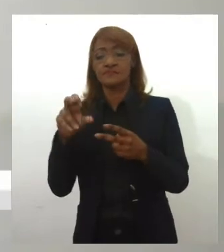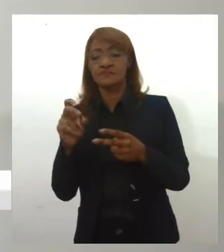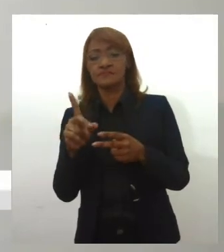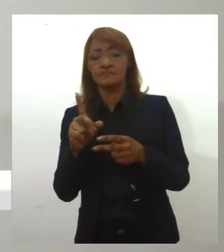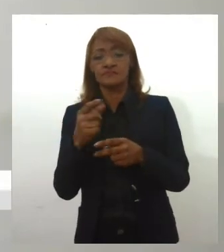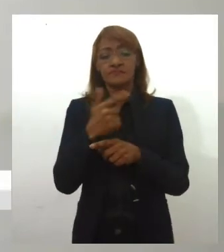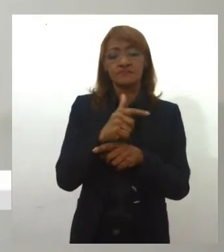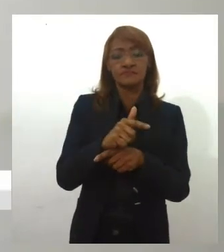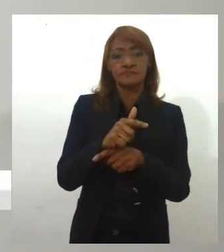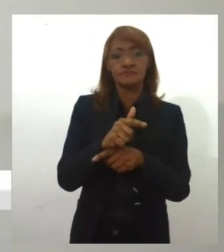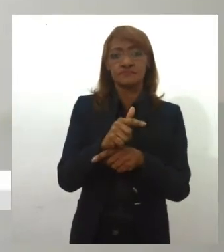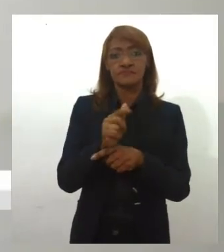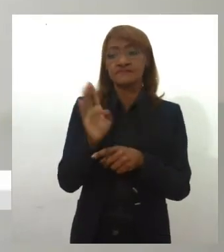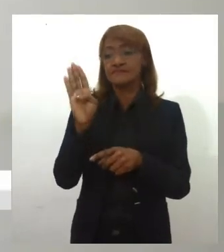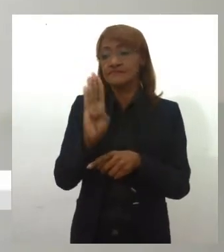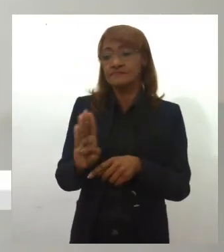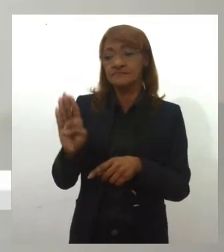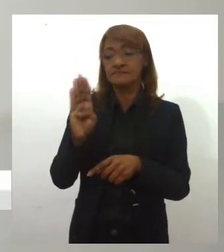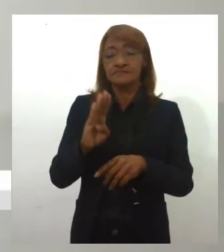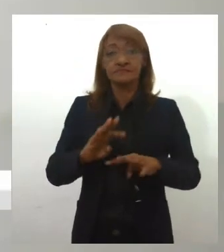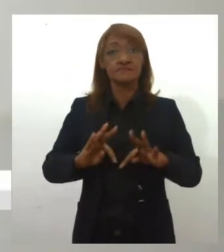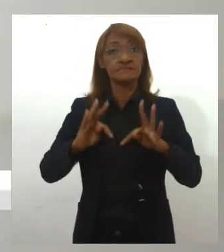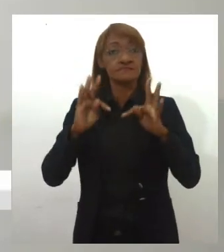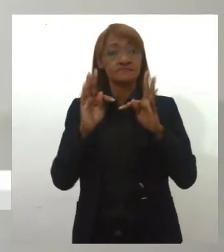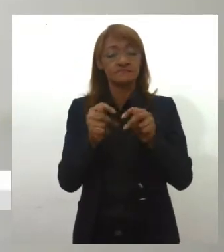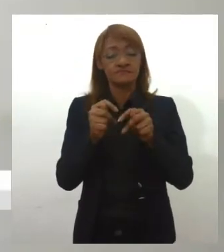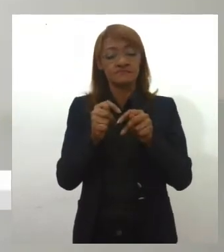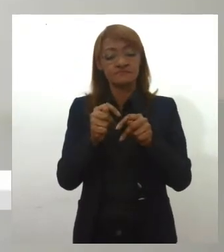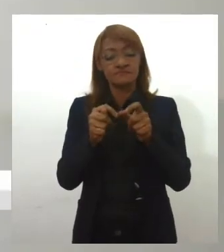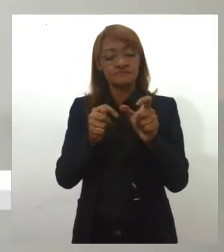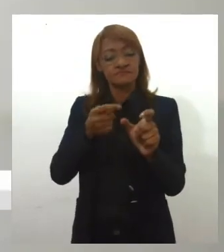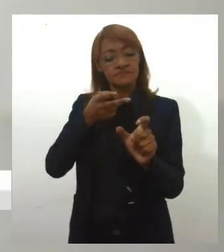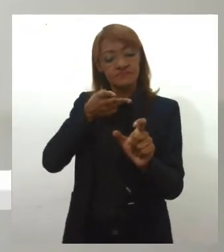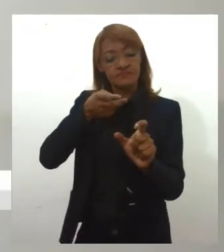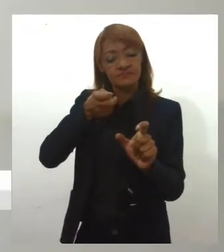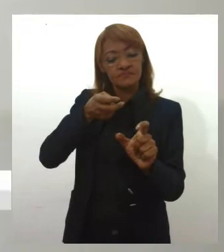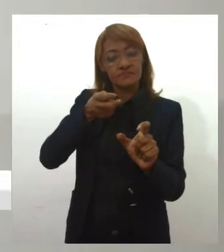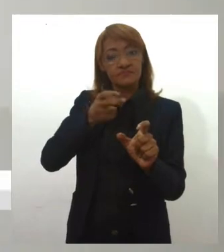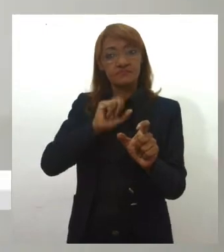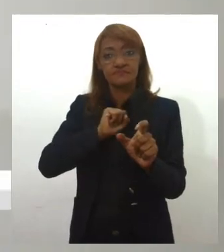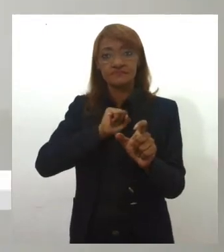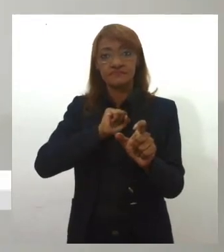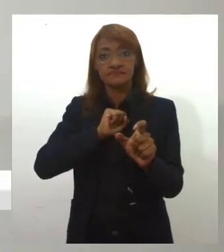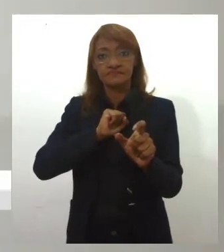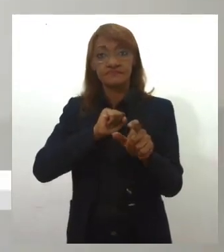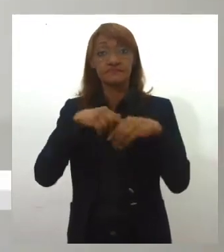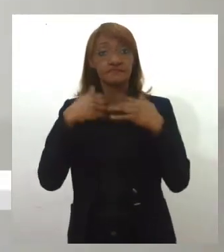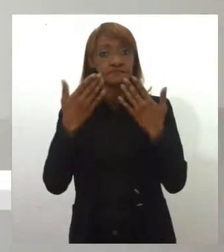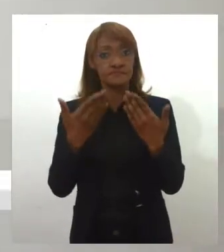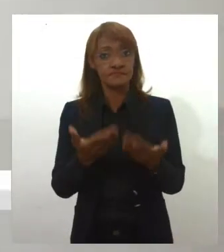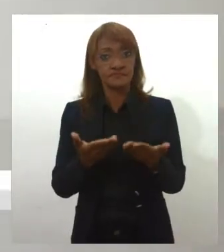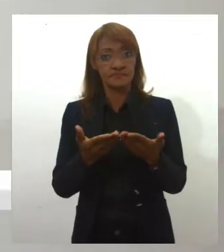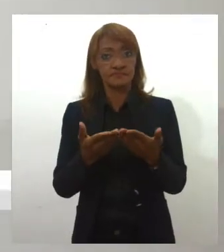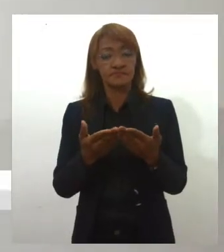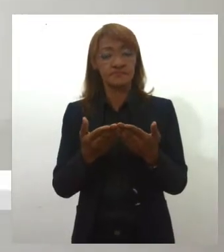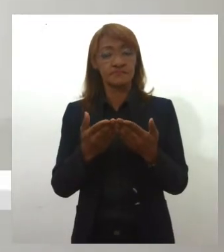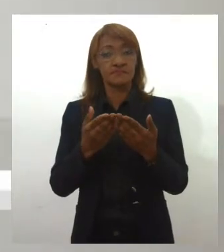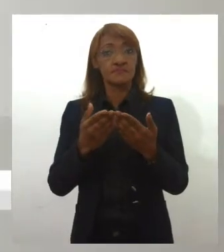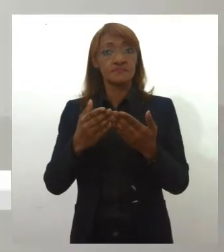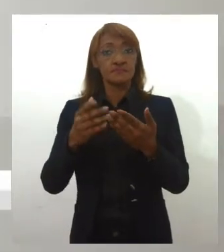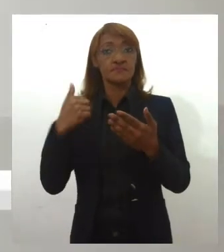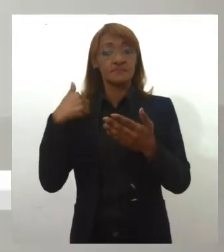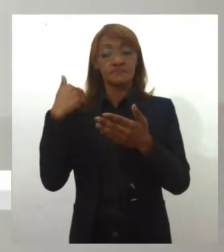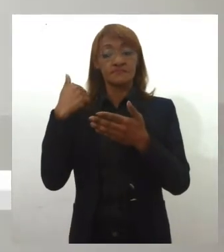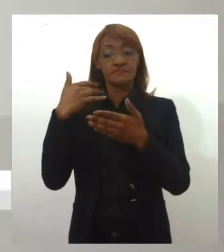venenosos, biologia, tudo a partir da observação de um cogumelo. Então, a nossa trajetória teve muito